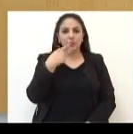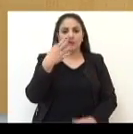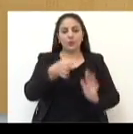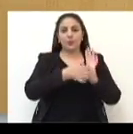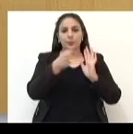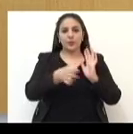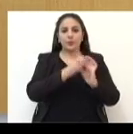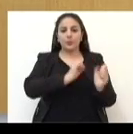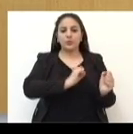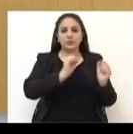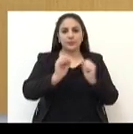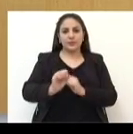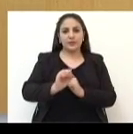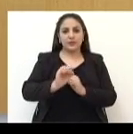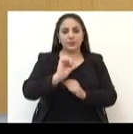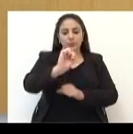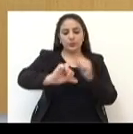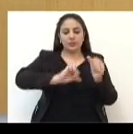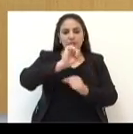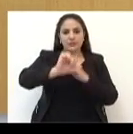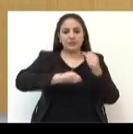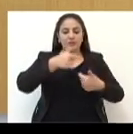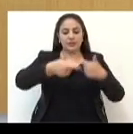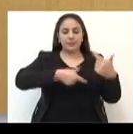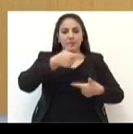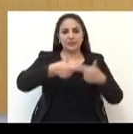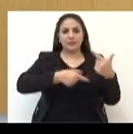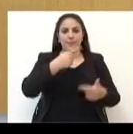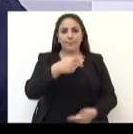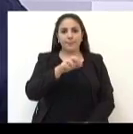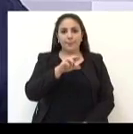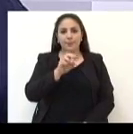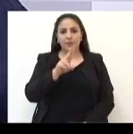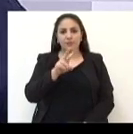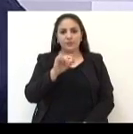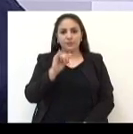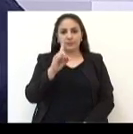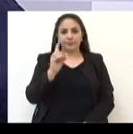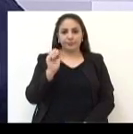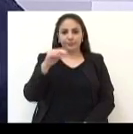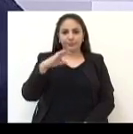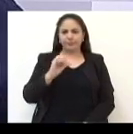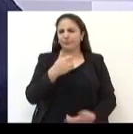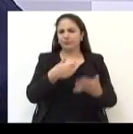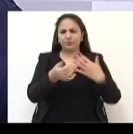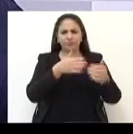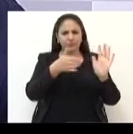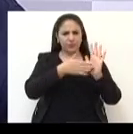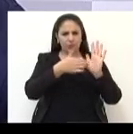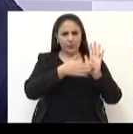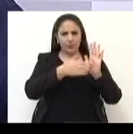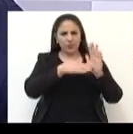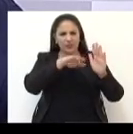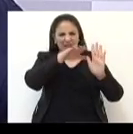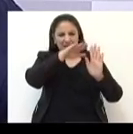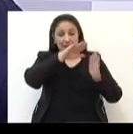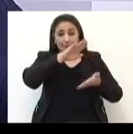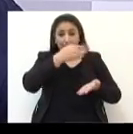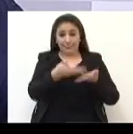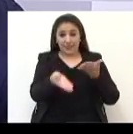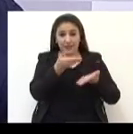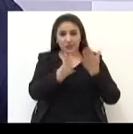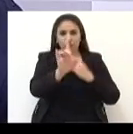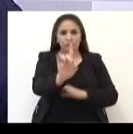a possibilidade de reforma trabalhista e na Previdência. Qualquer proposta que venha no sentido de retirar direitos